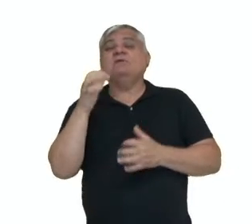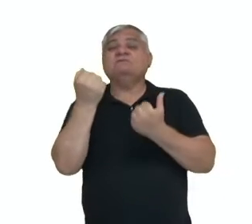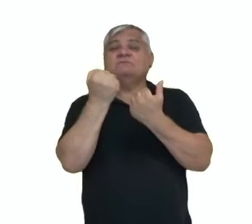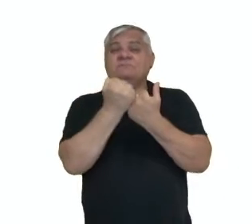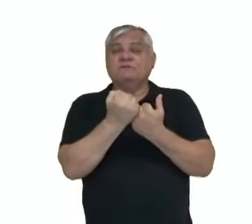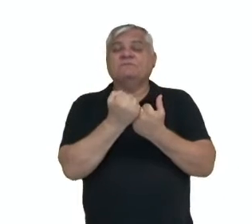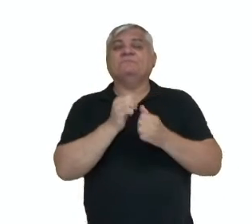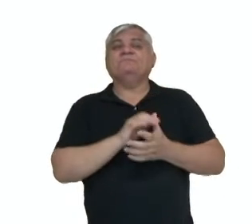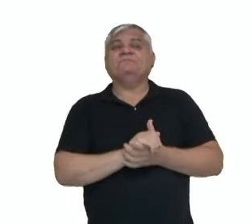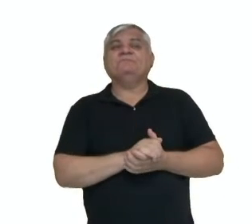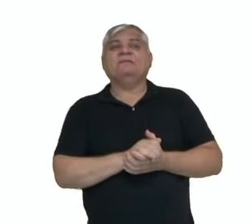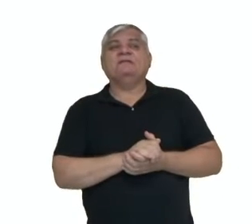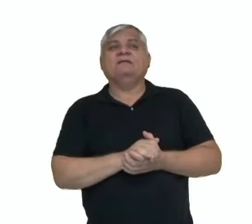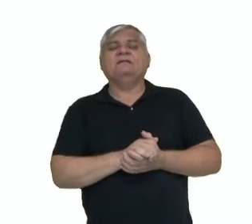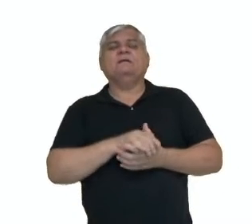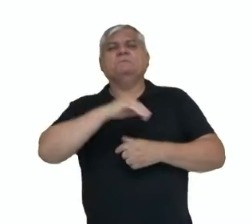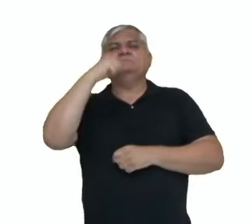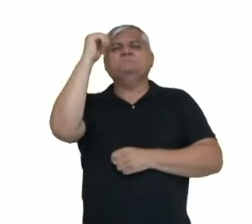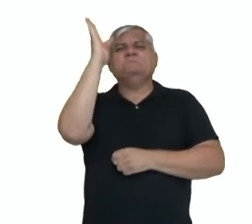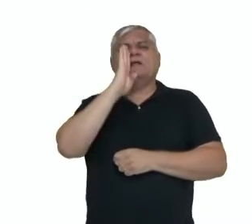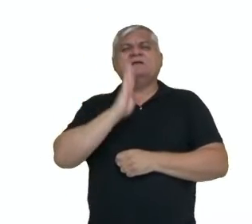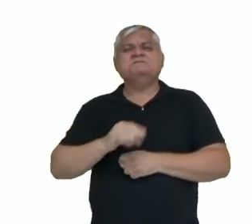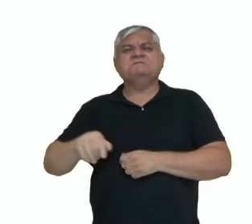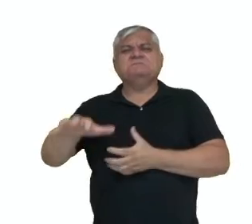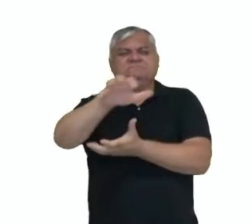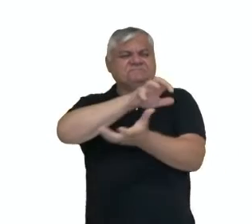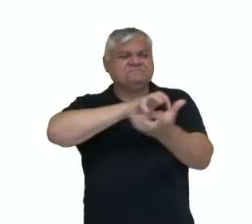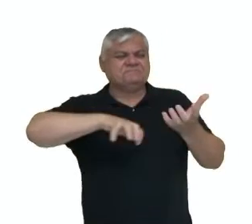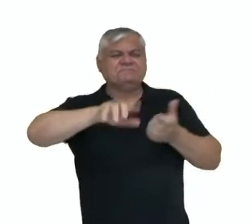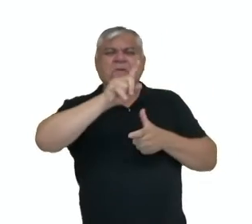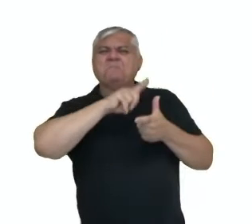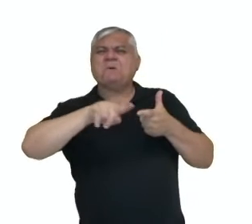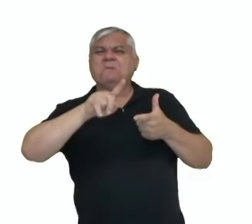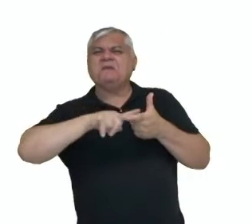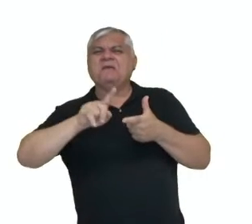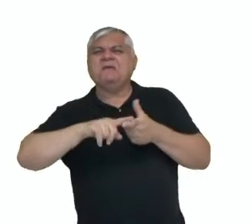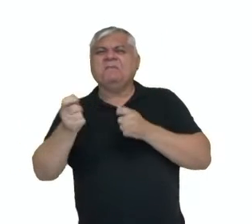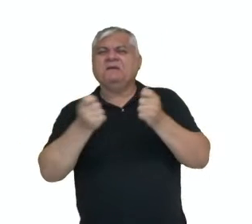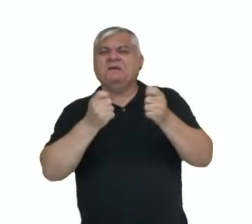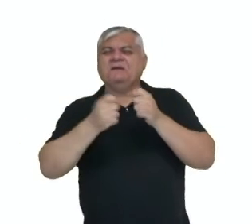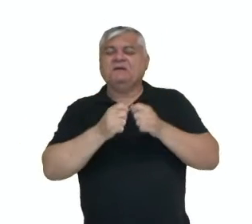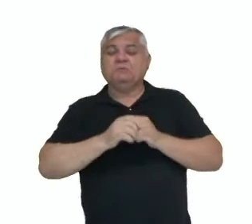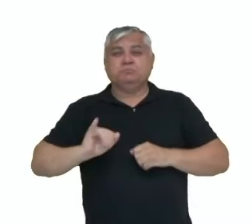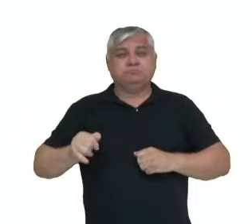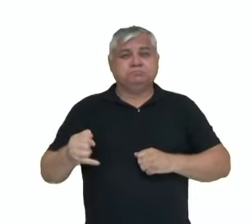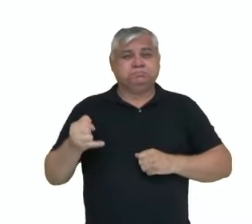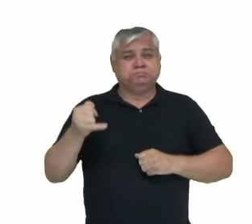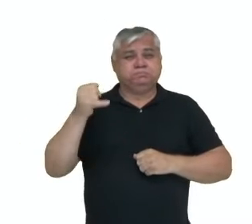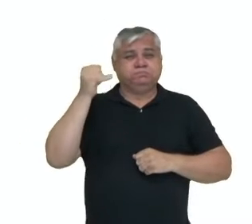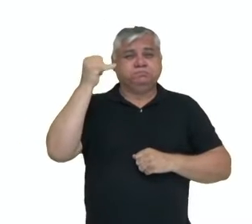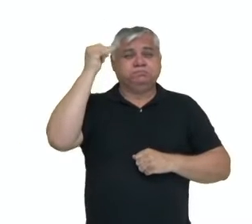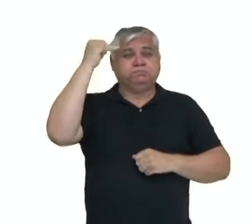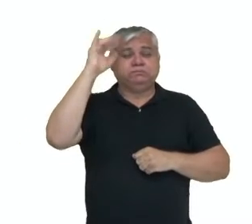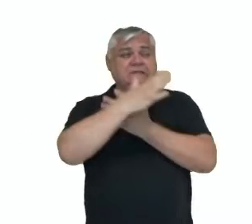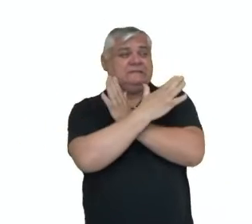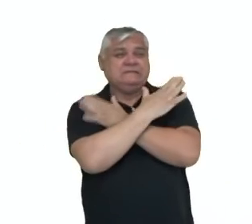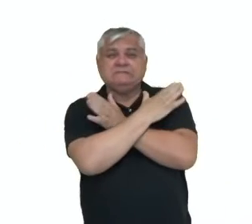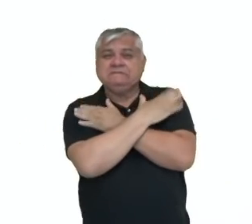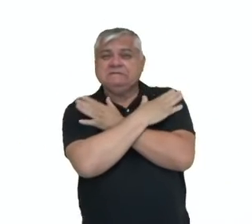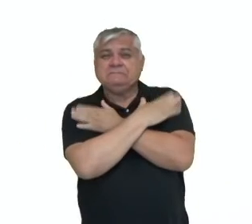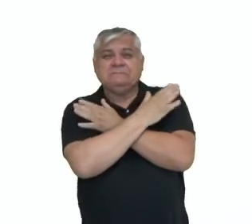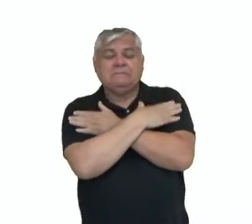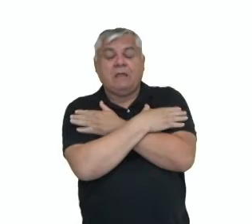Sarney. O país vivia um cenário de crise econômica, havia grande inflação, havia um grande desemprego e um baixo